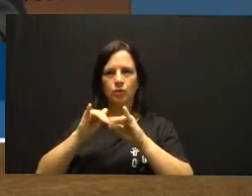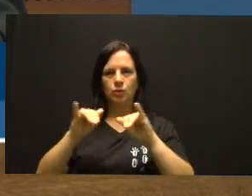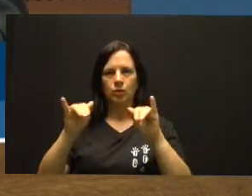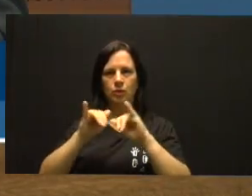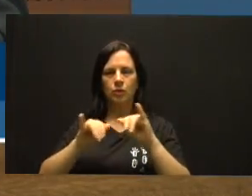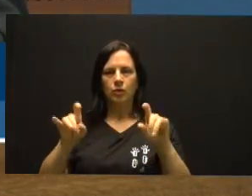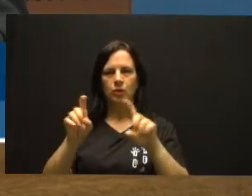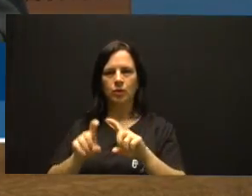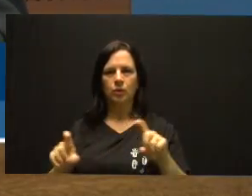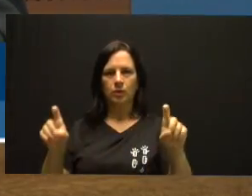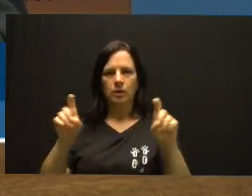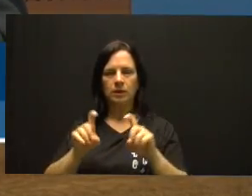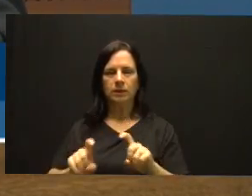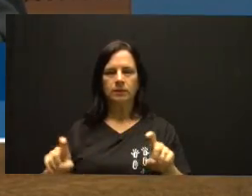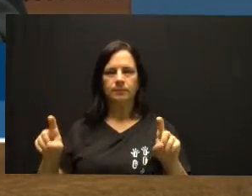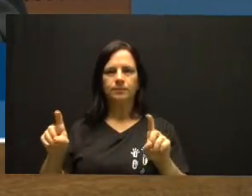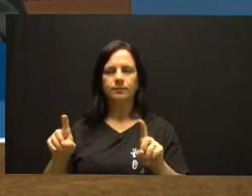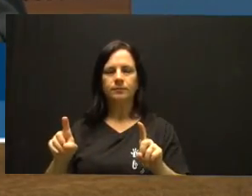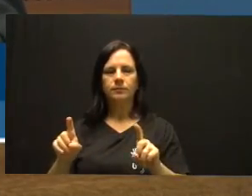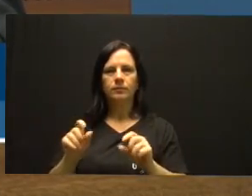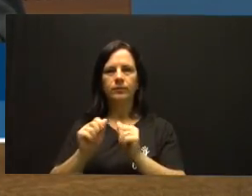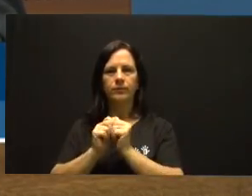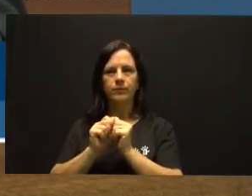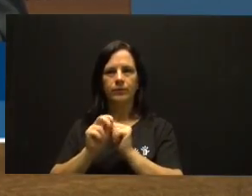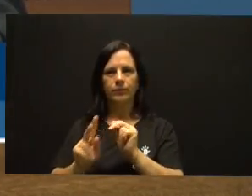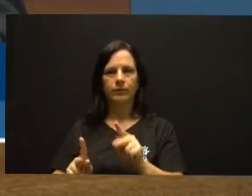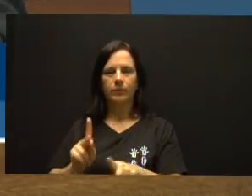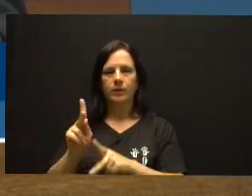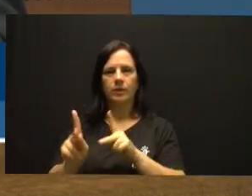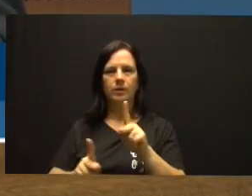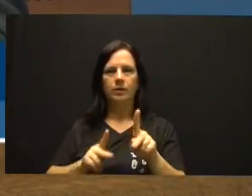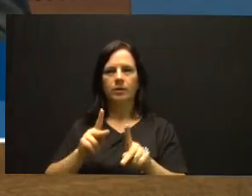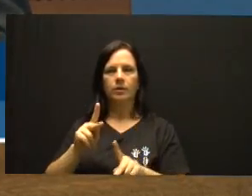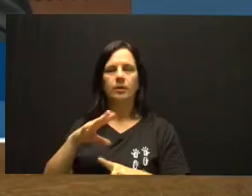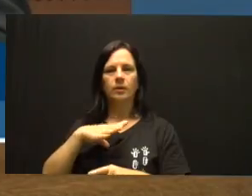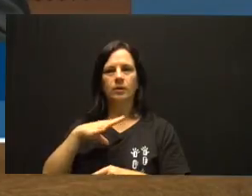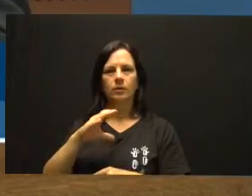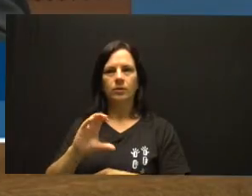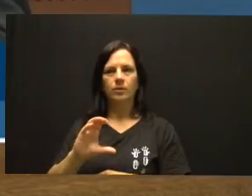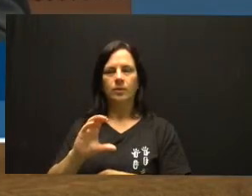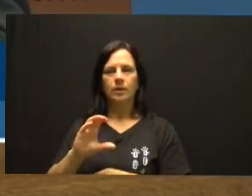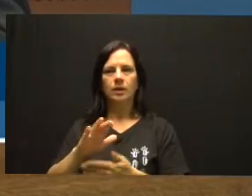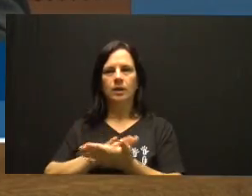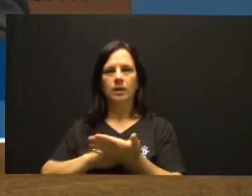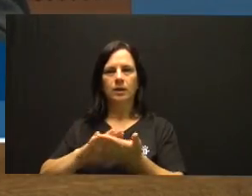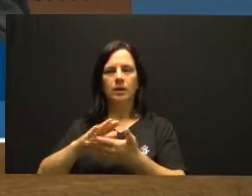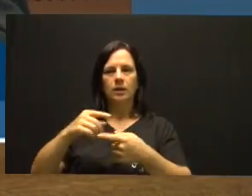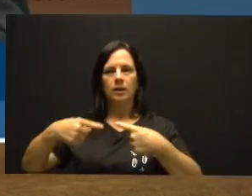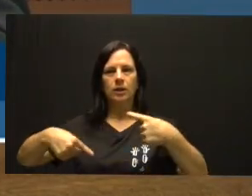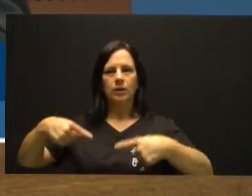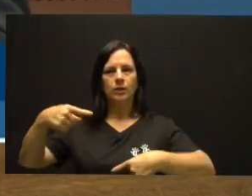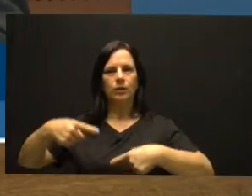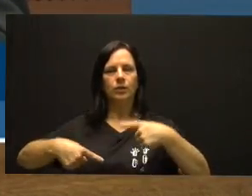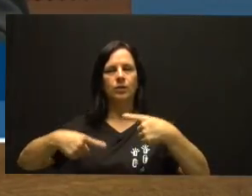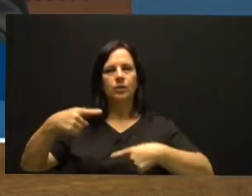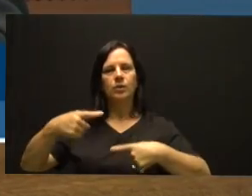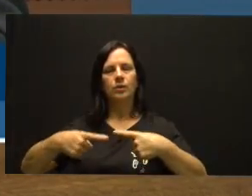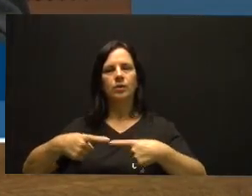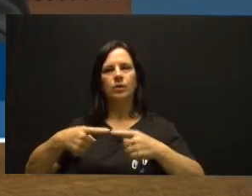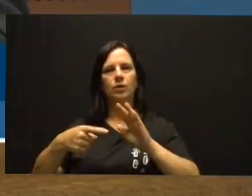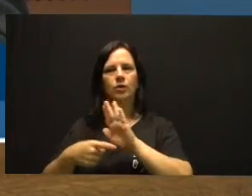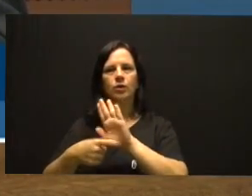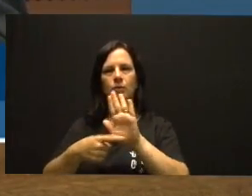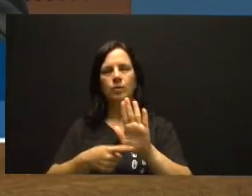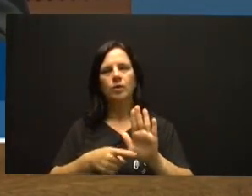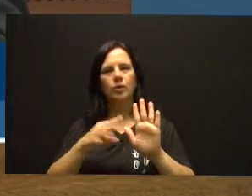podemos interagir com a população da nossa cidade, na discussão dos problemas e apresentação